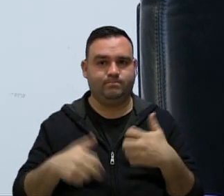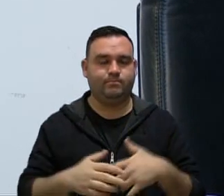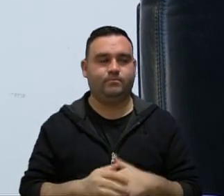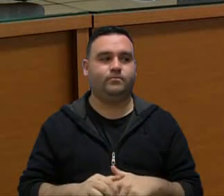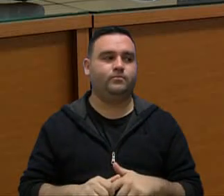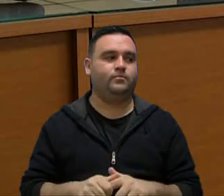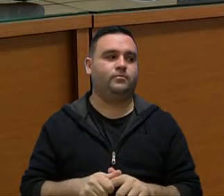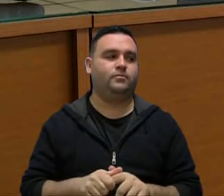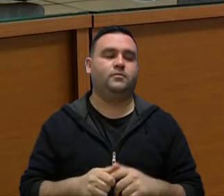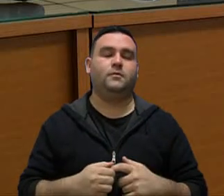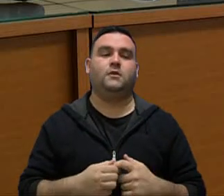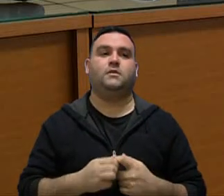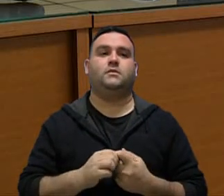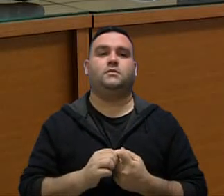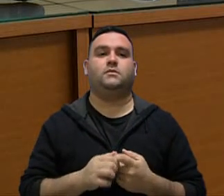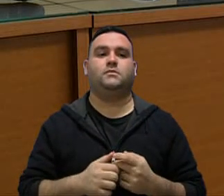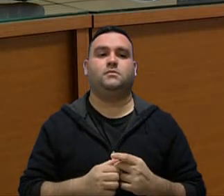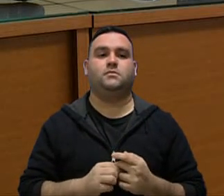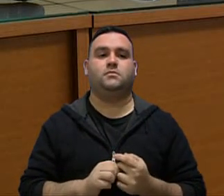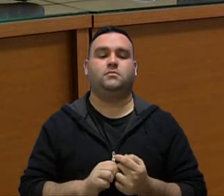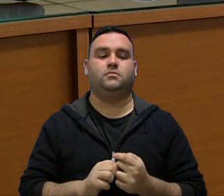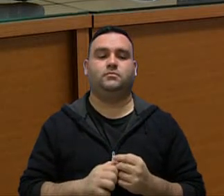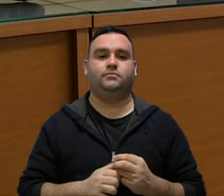excelente é